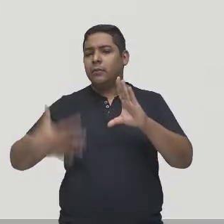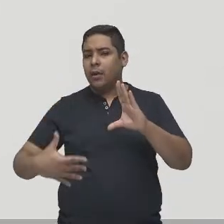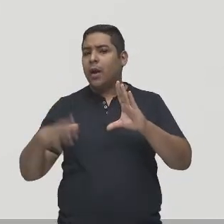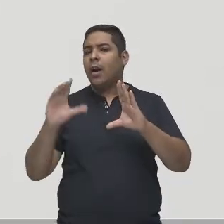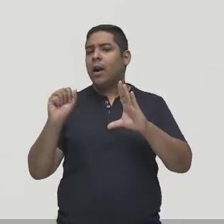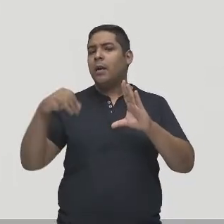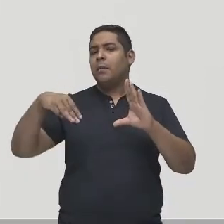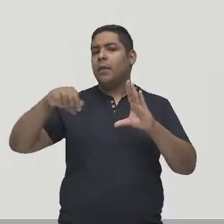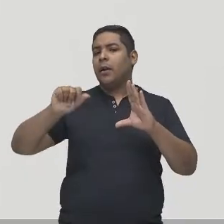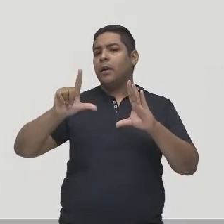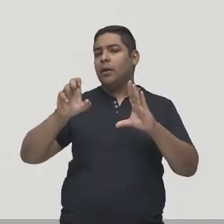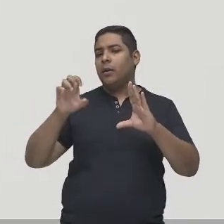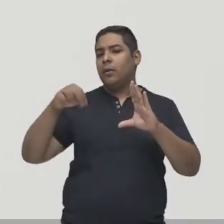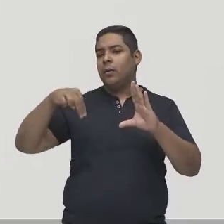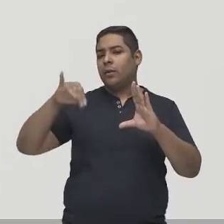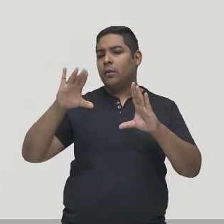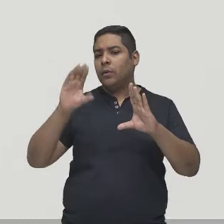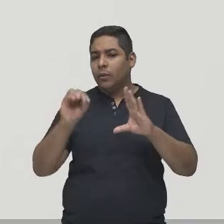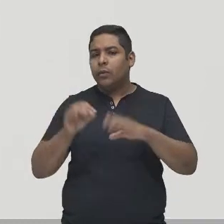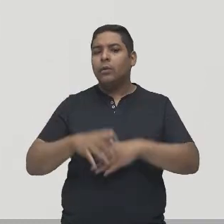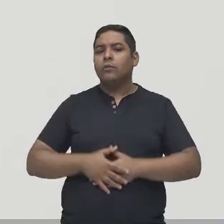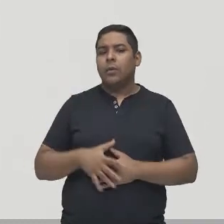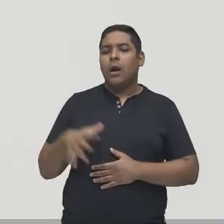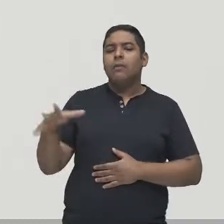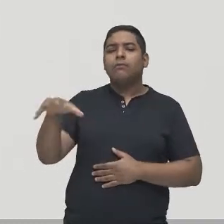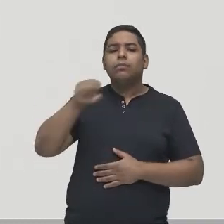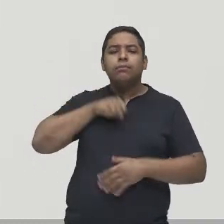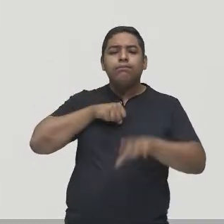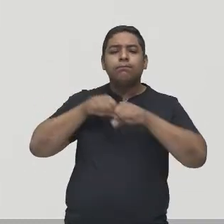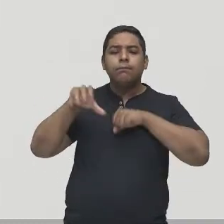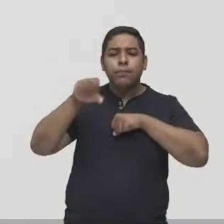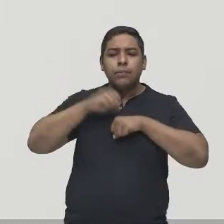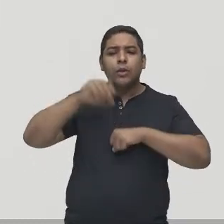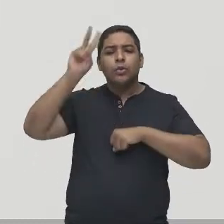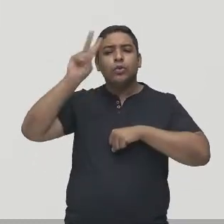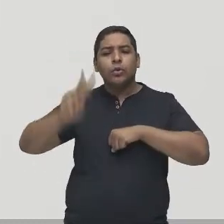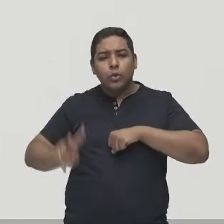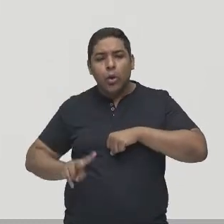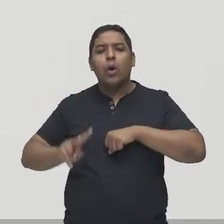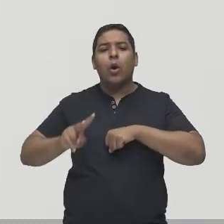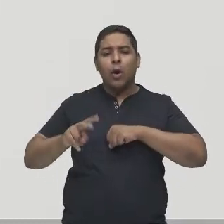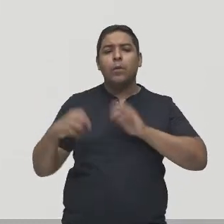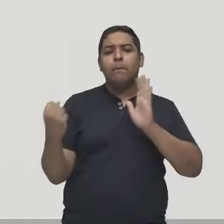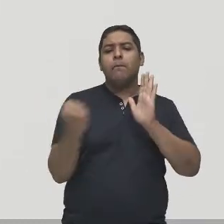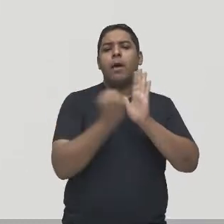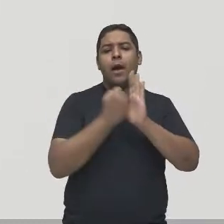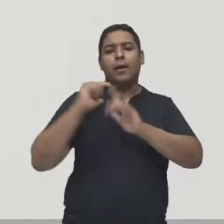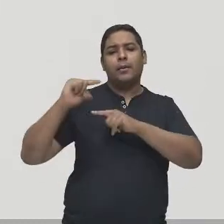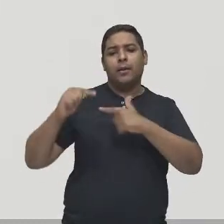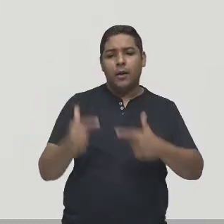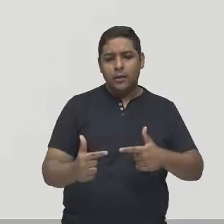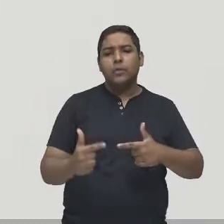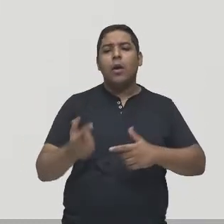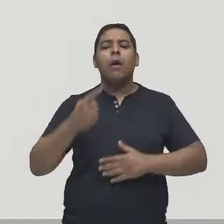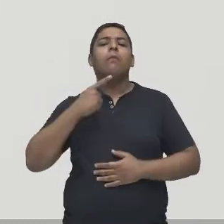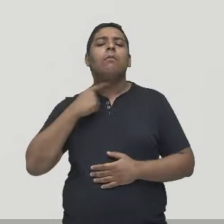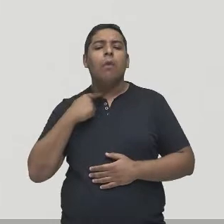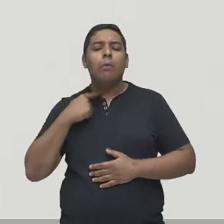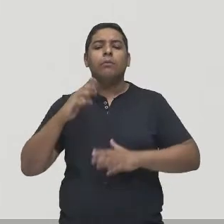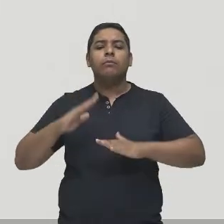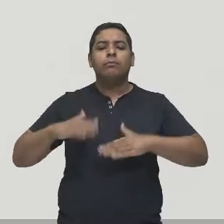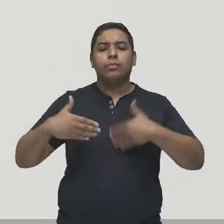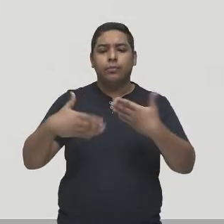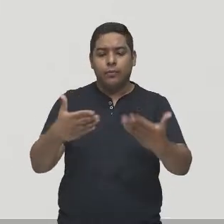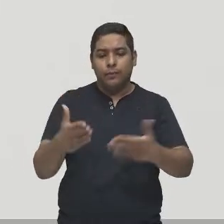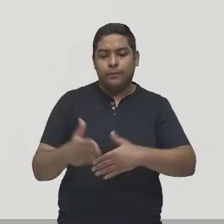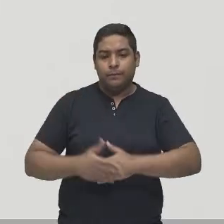camaleônico que se apropria de símbolos históricos, ícones, slogans, tradições, mitos e heróis da sociedade que deseja mobilizar. Então, como é que